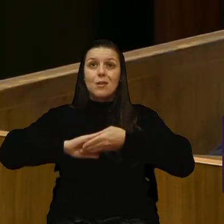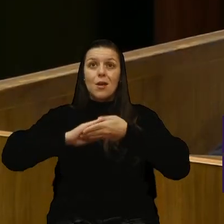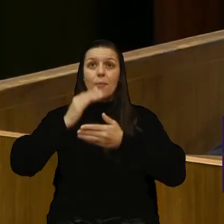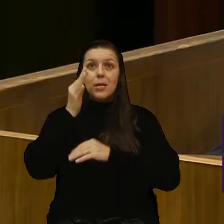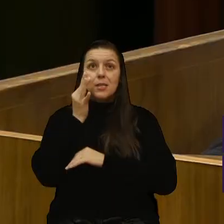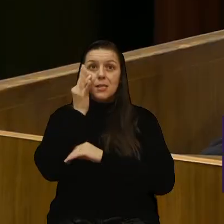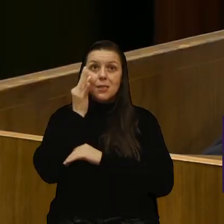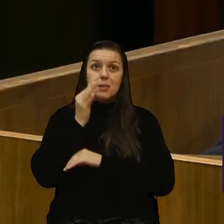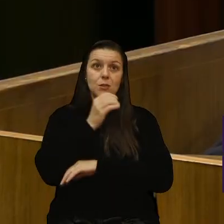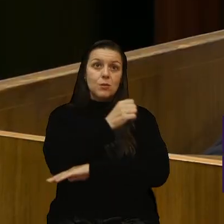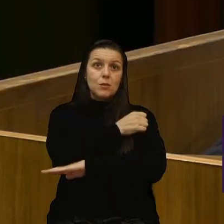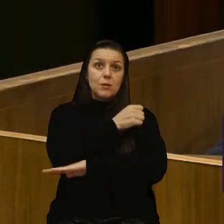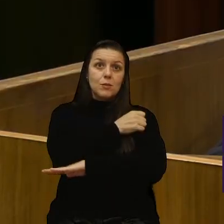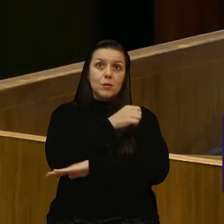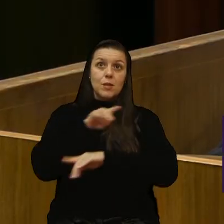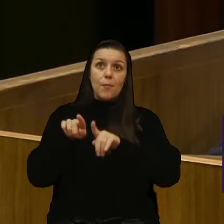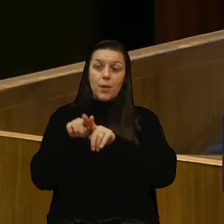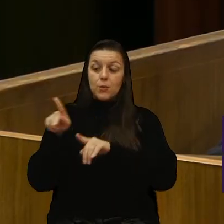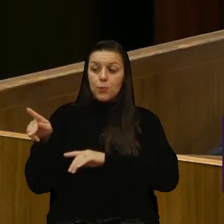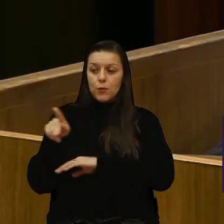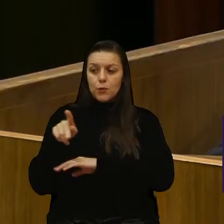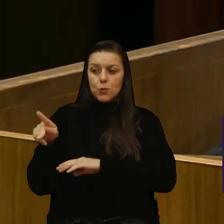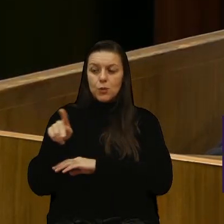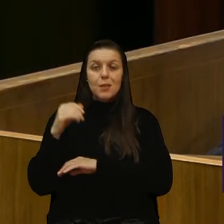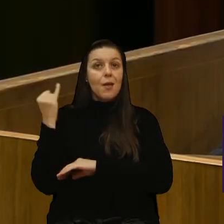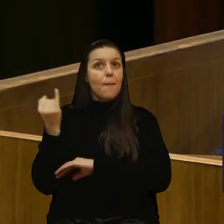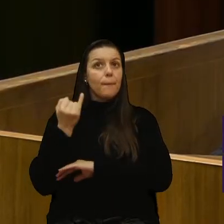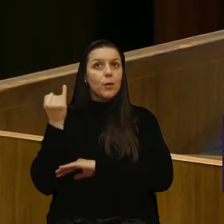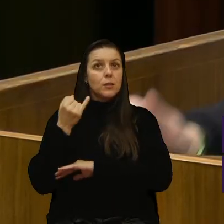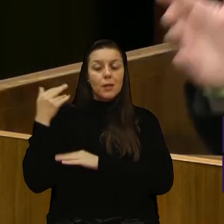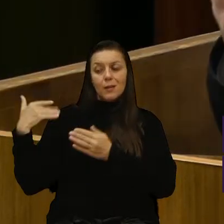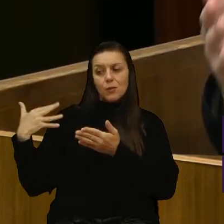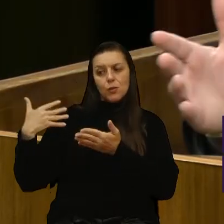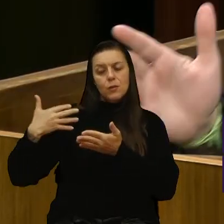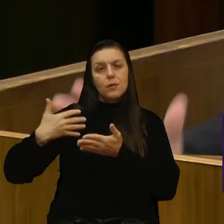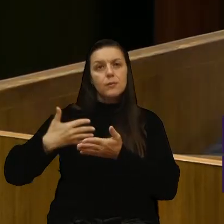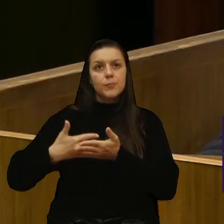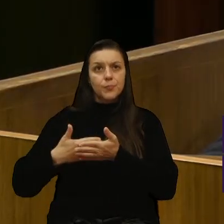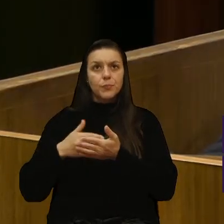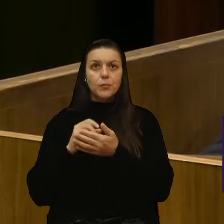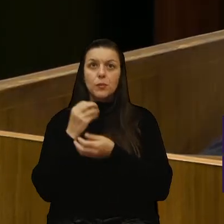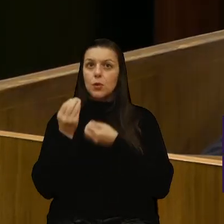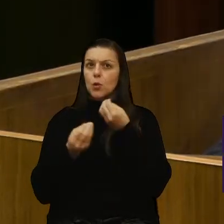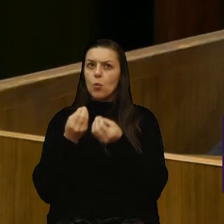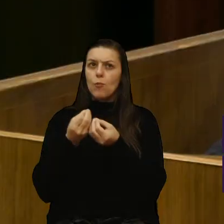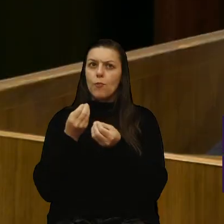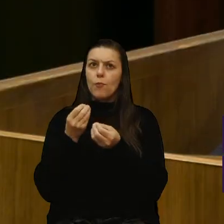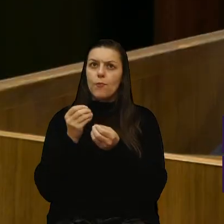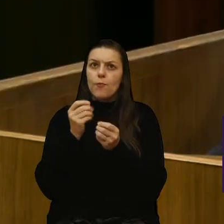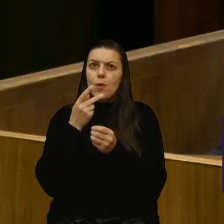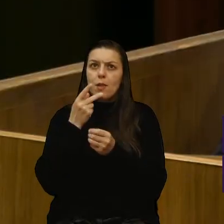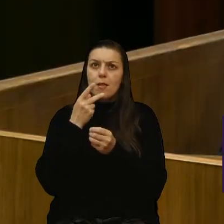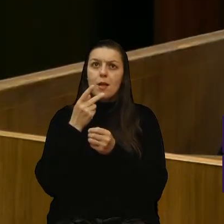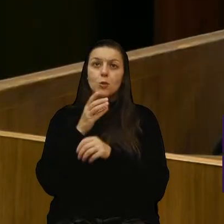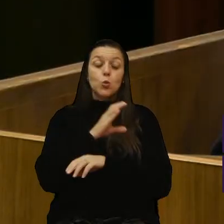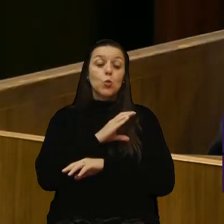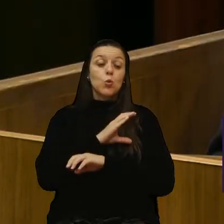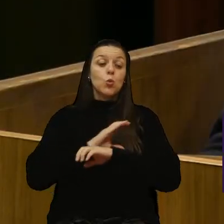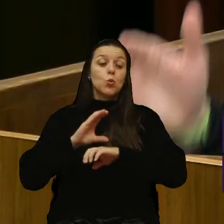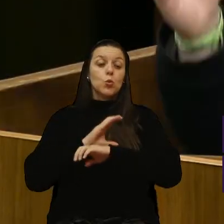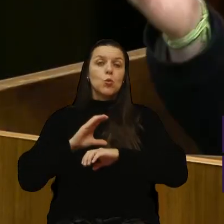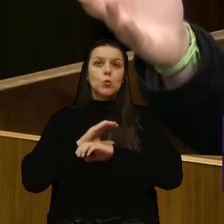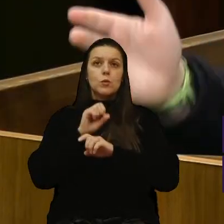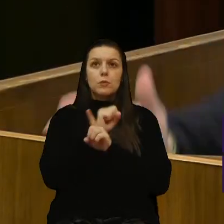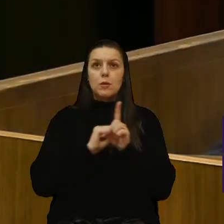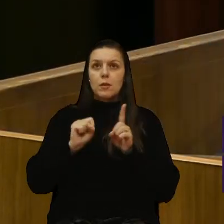deixar de saudar os professores e as professoras que foram fundamentais na minha trajetória, né? Então, como falar do curso de Serviço Social da UX e não falar da professora